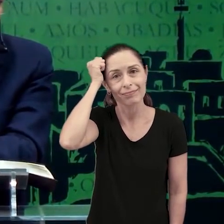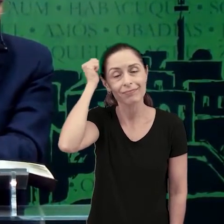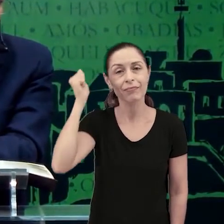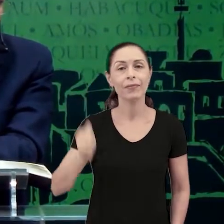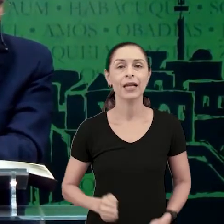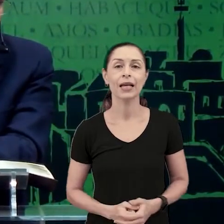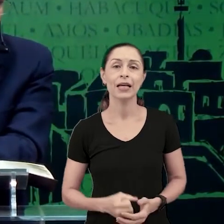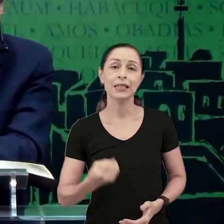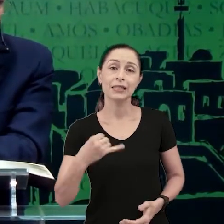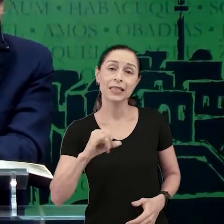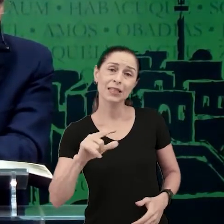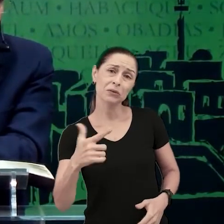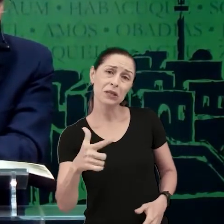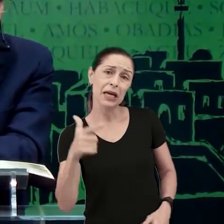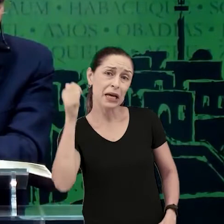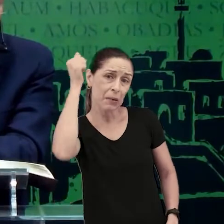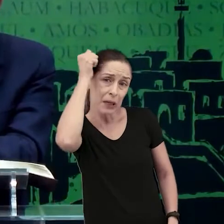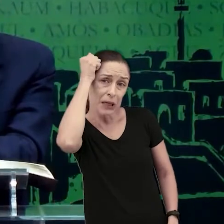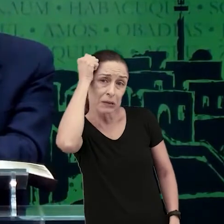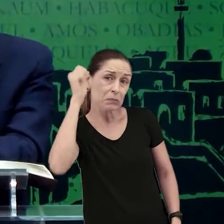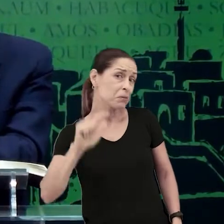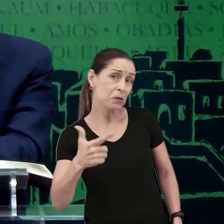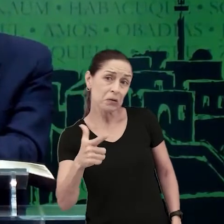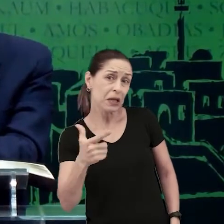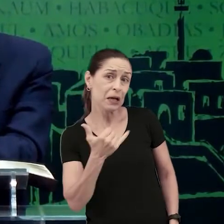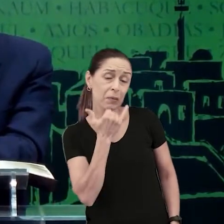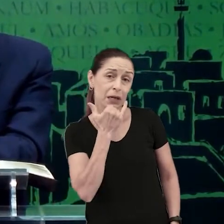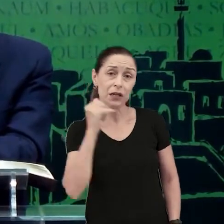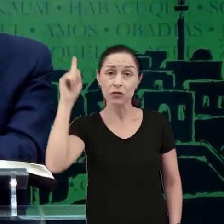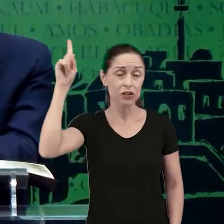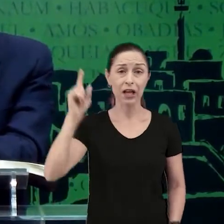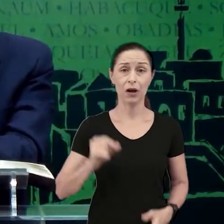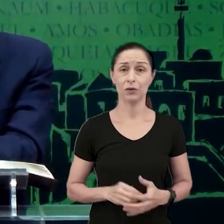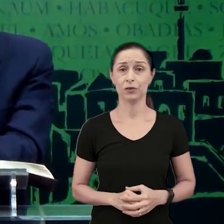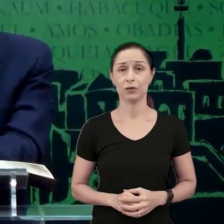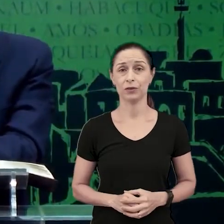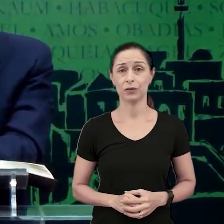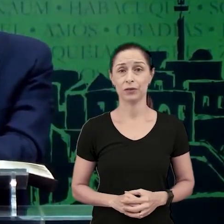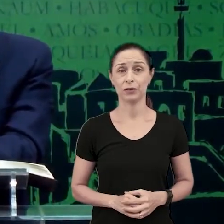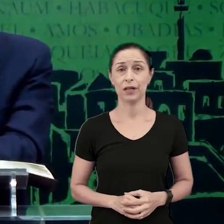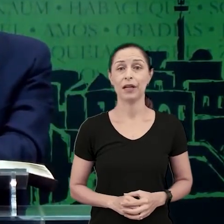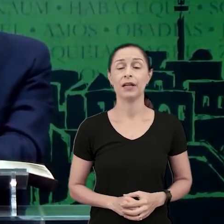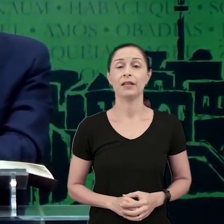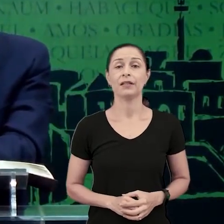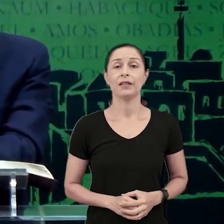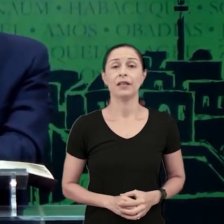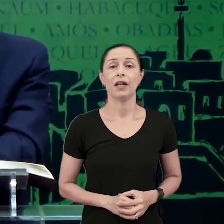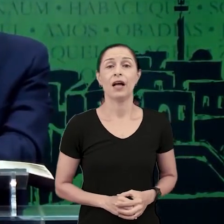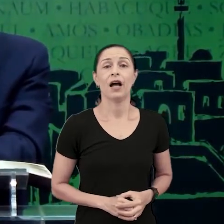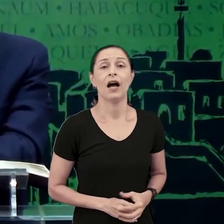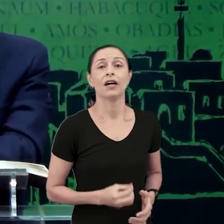Sem arrependimento, não tem perdão. Se